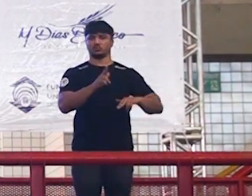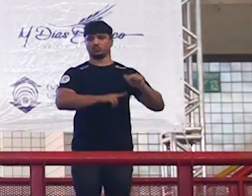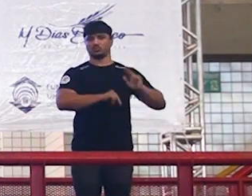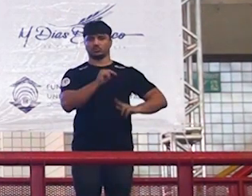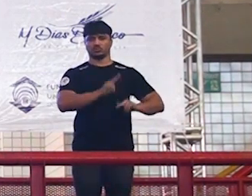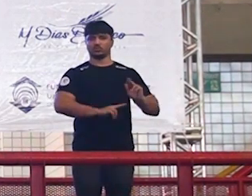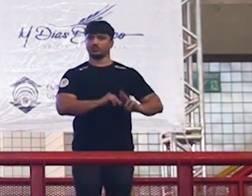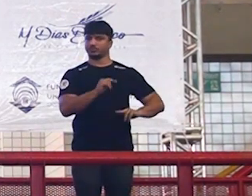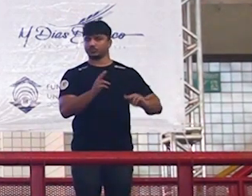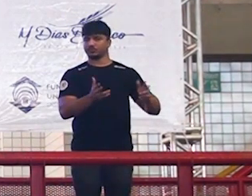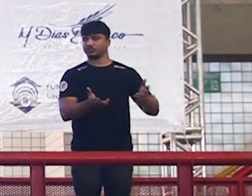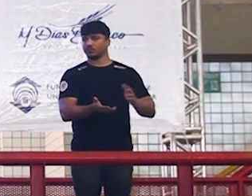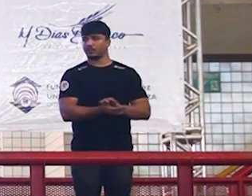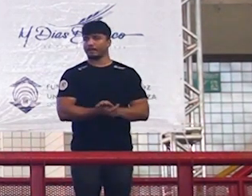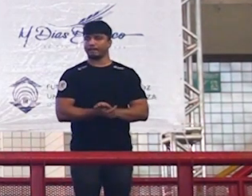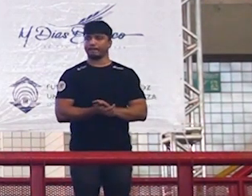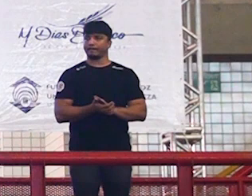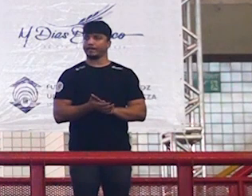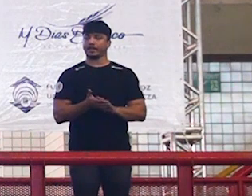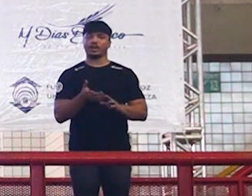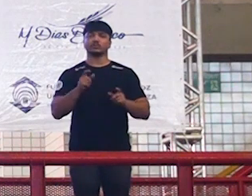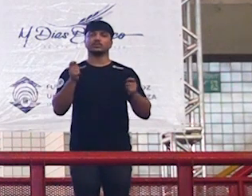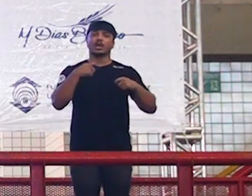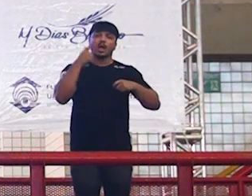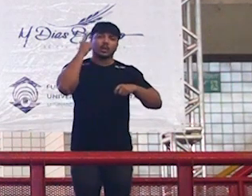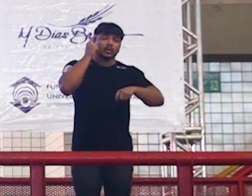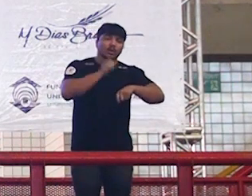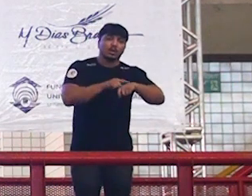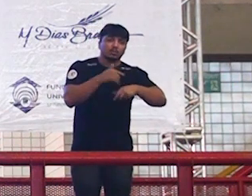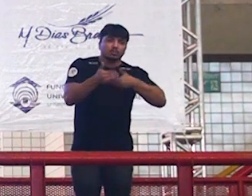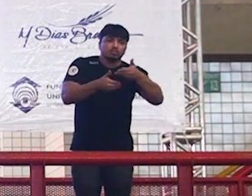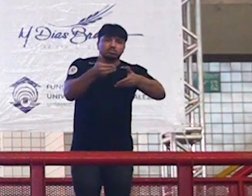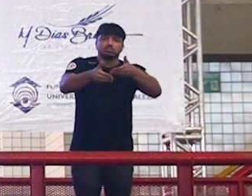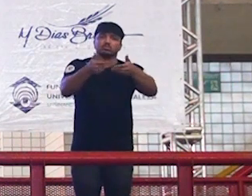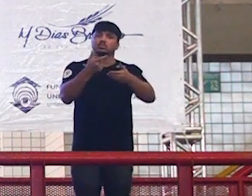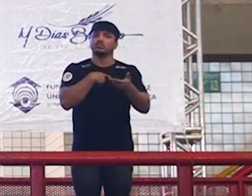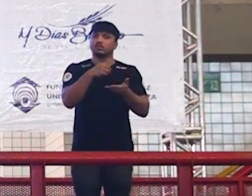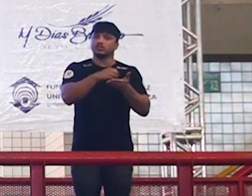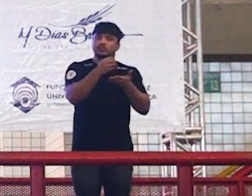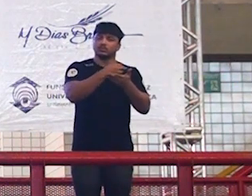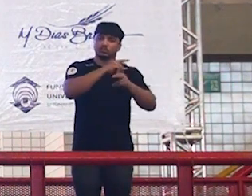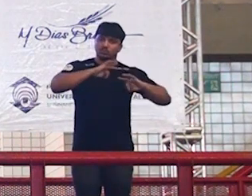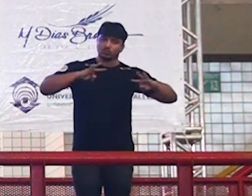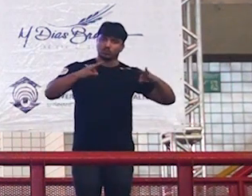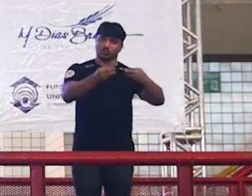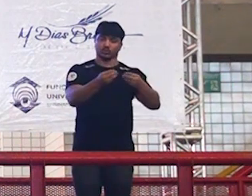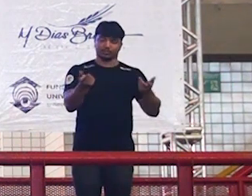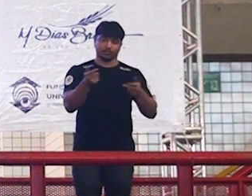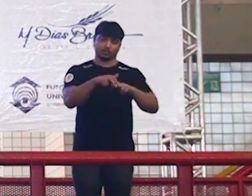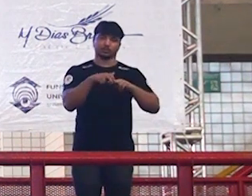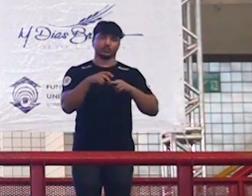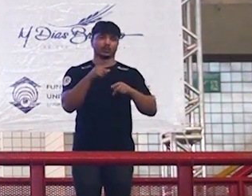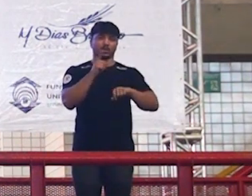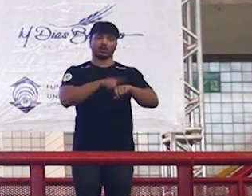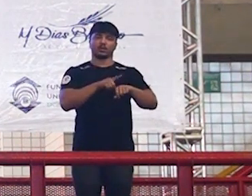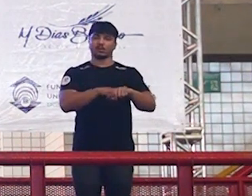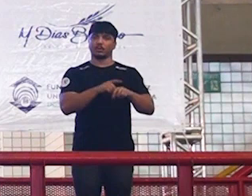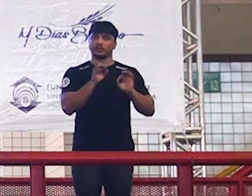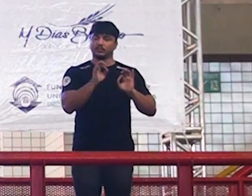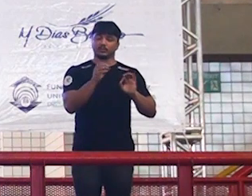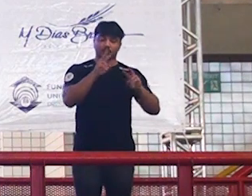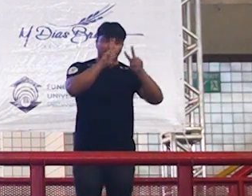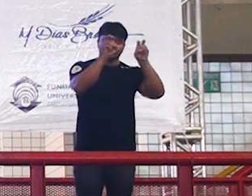prova. Até mesmo para dar tempo de rodar as provas, entendeu? Então o tema já foi